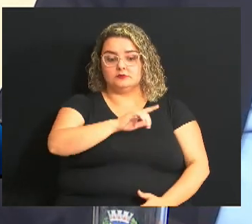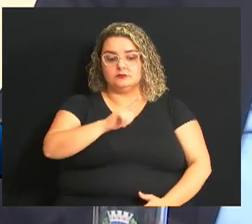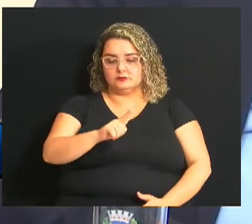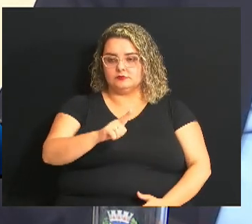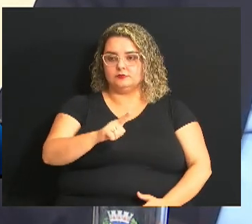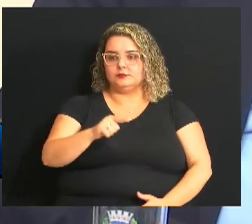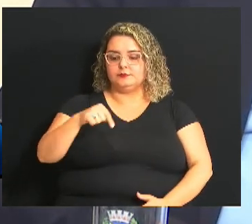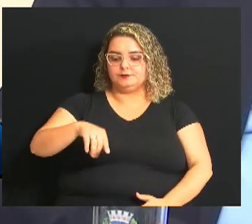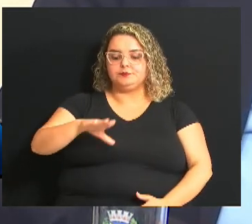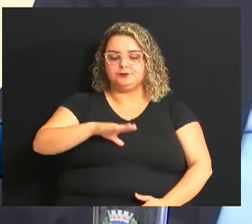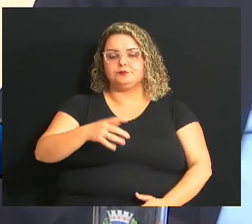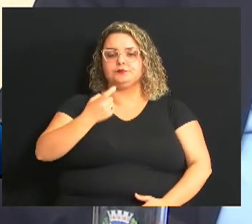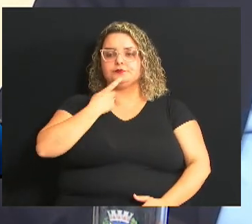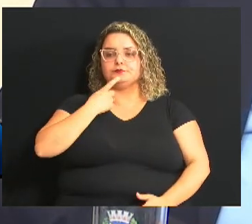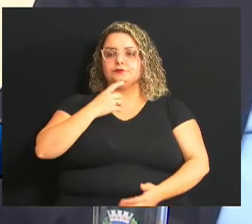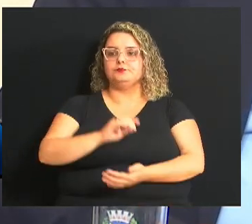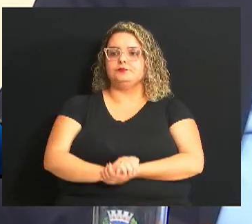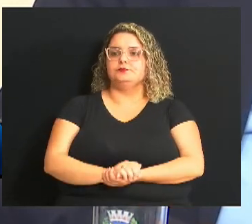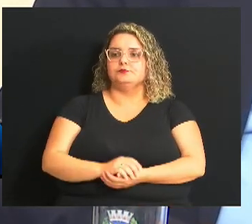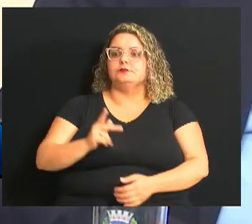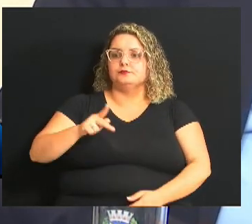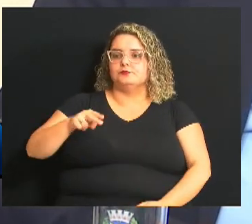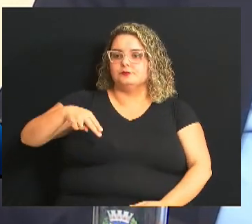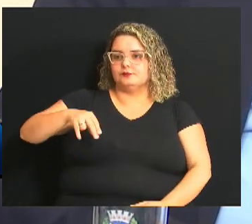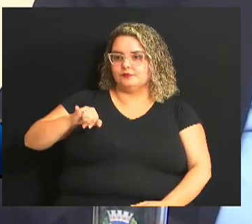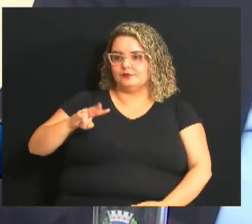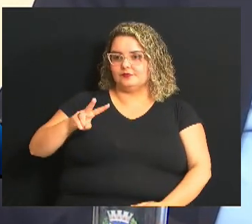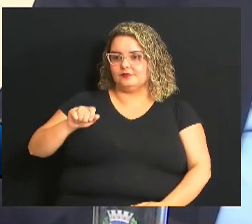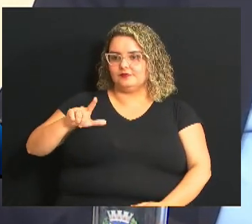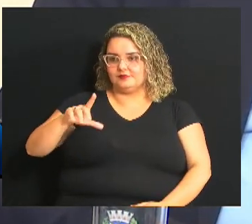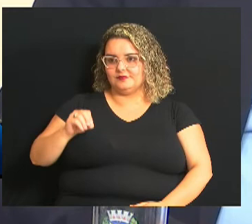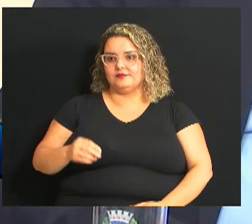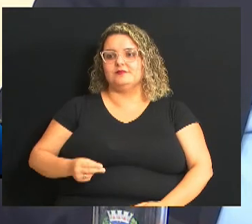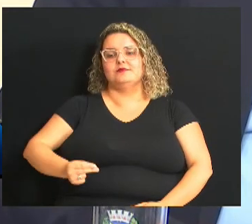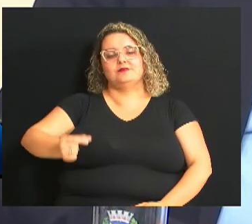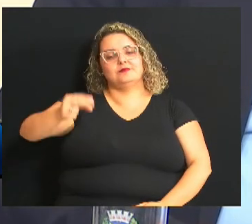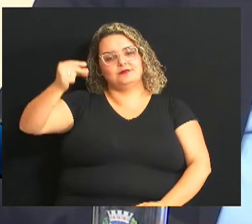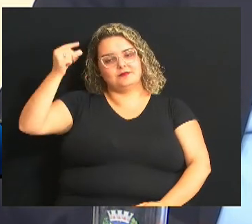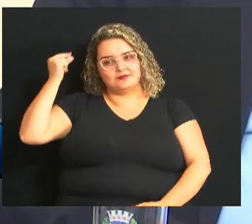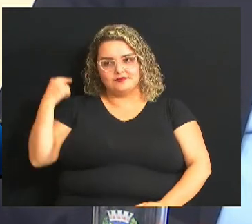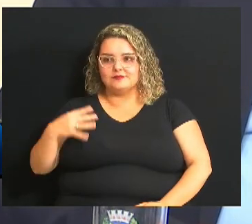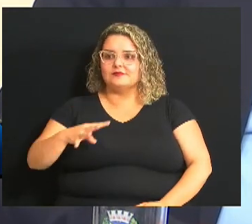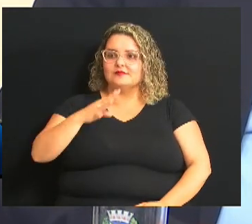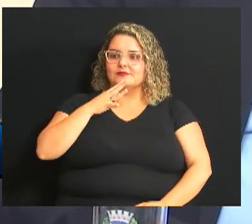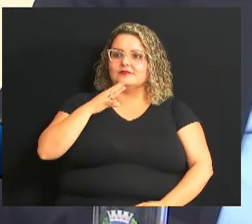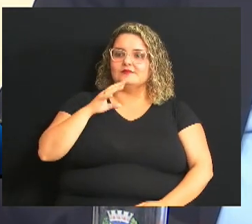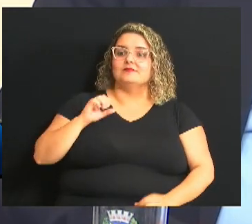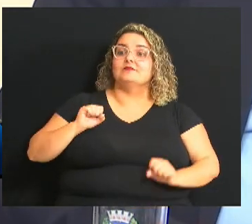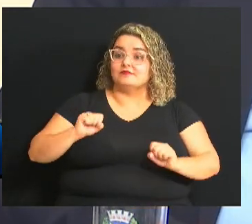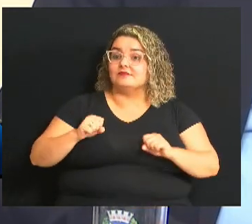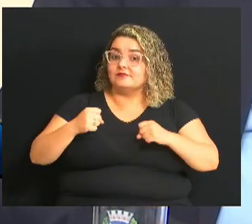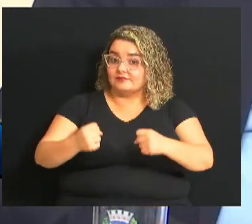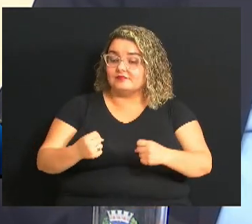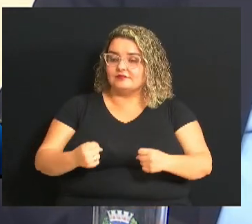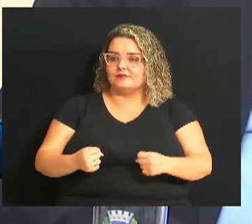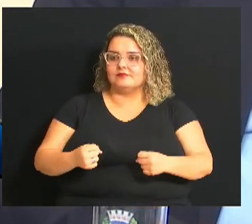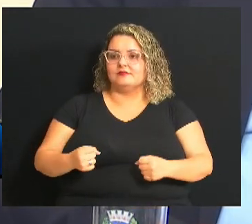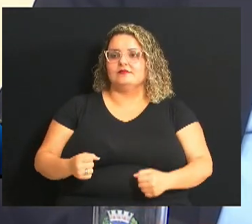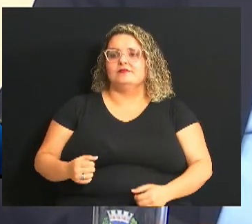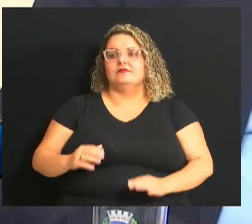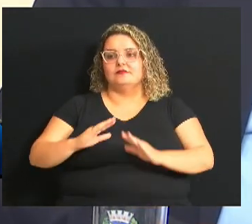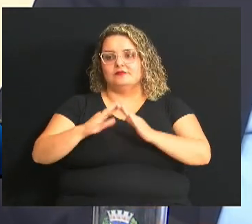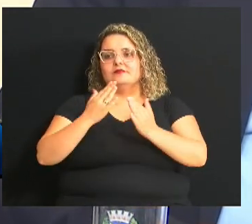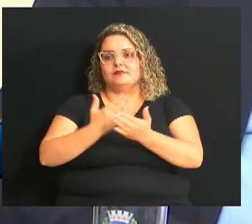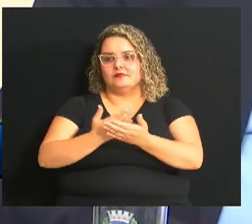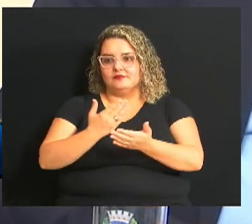em Campinas. Professor Nivaldo, que eu também já conheço de várias outras lutas, né, e batalhas em torno das